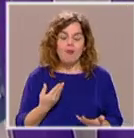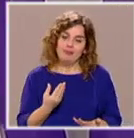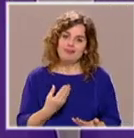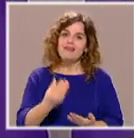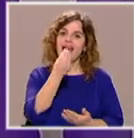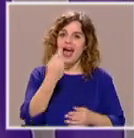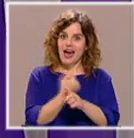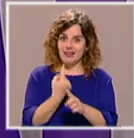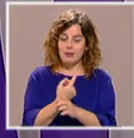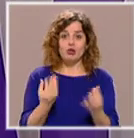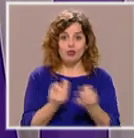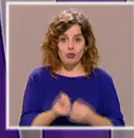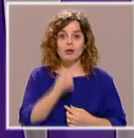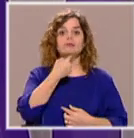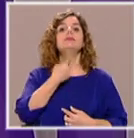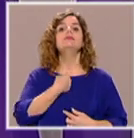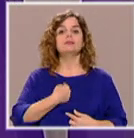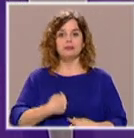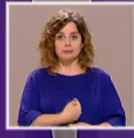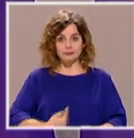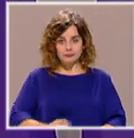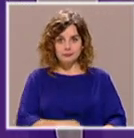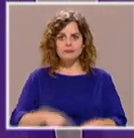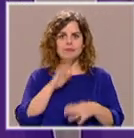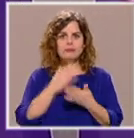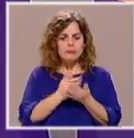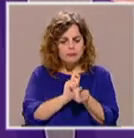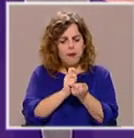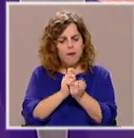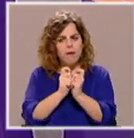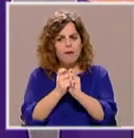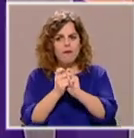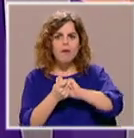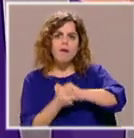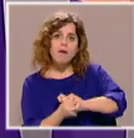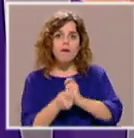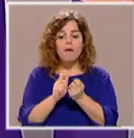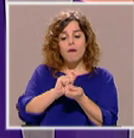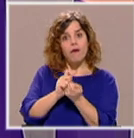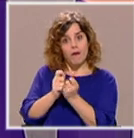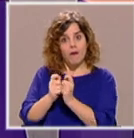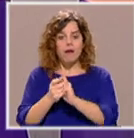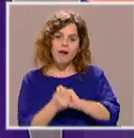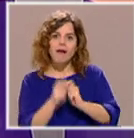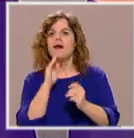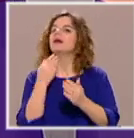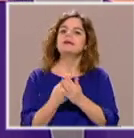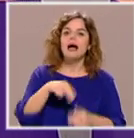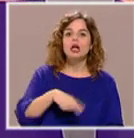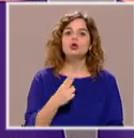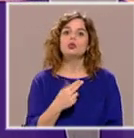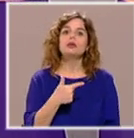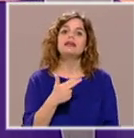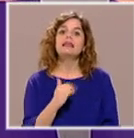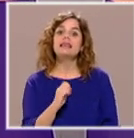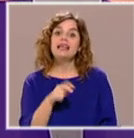então atravessar todo o tubo digestivo e sofrer uma série de transformações. E essas transformações vão então resultar nos nutrientes e são esses